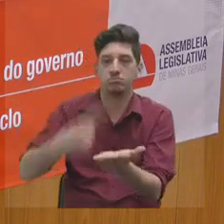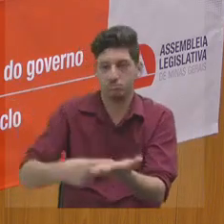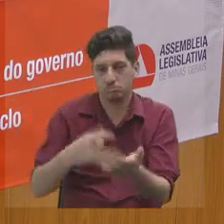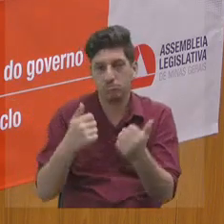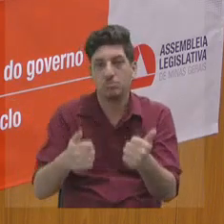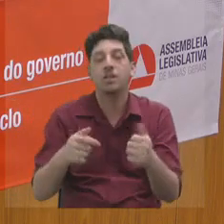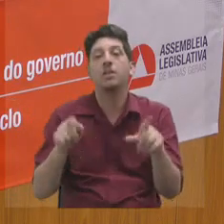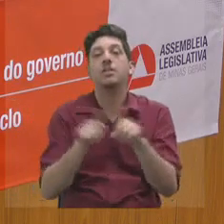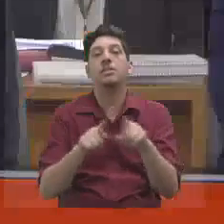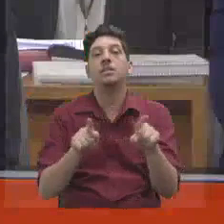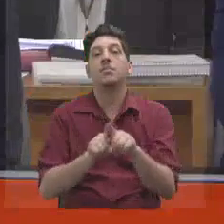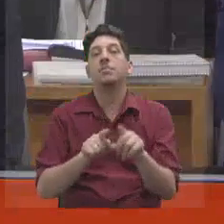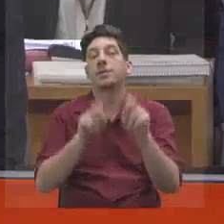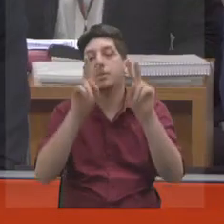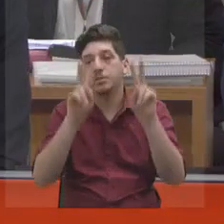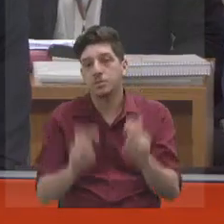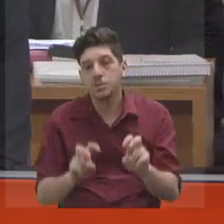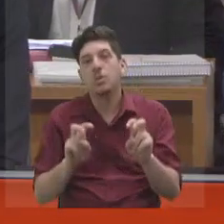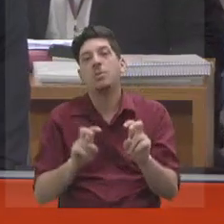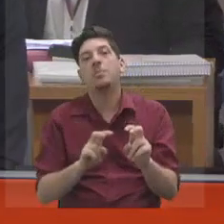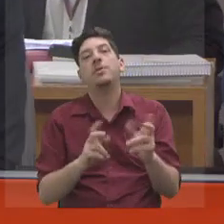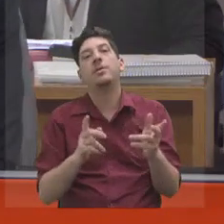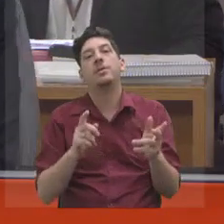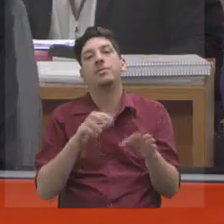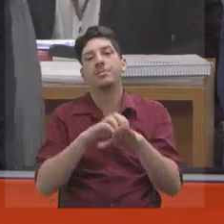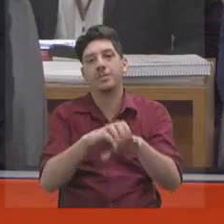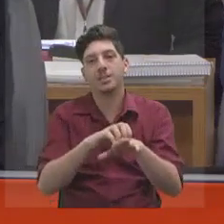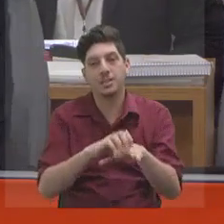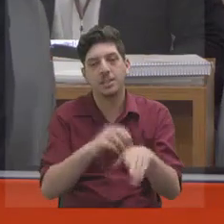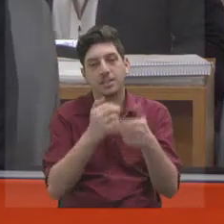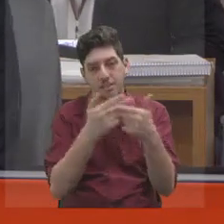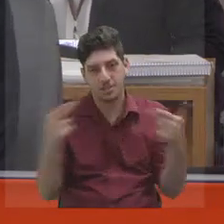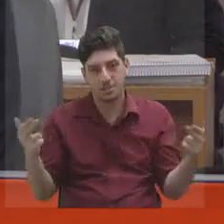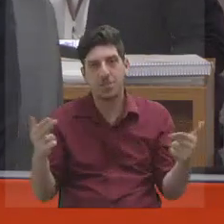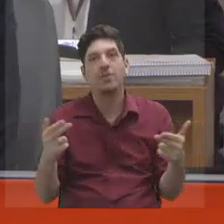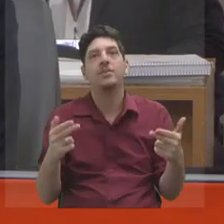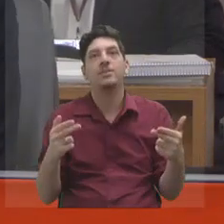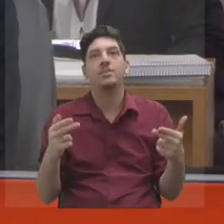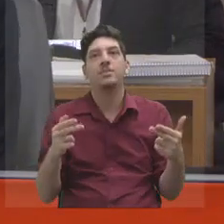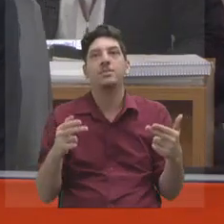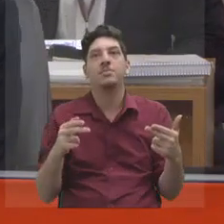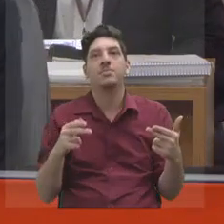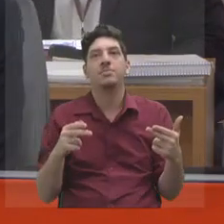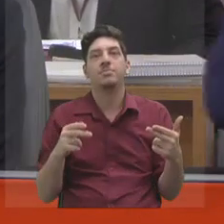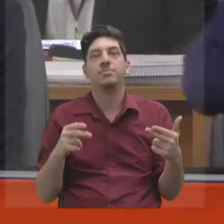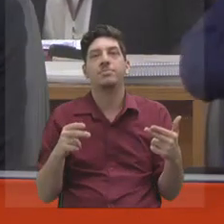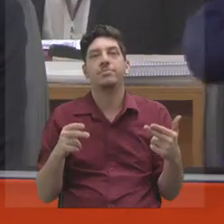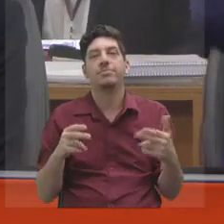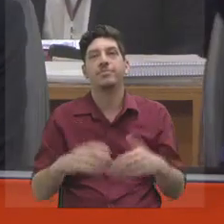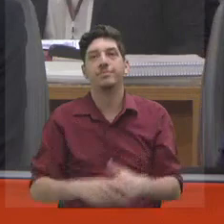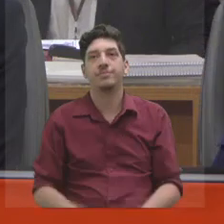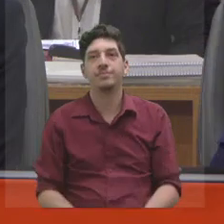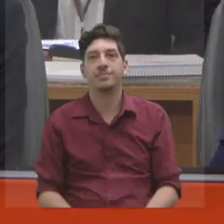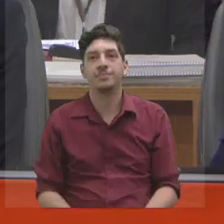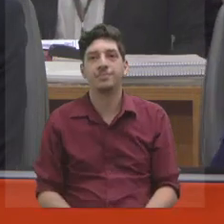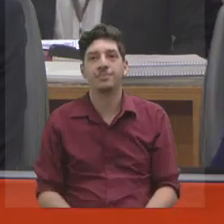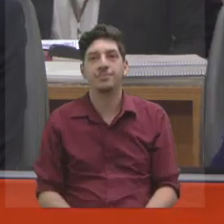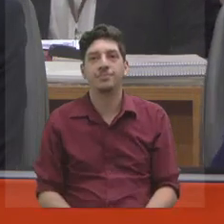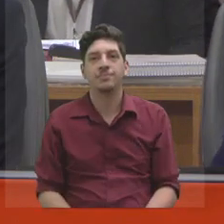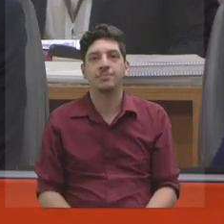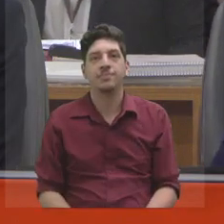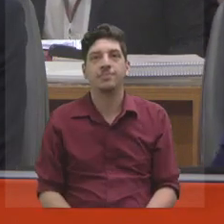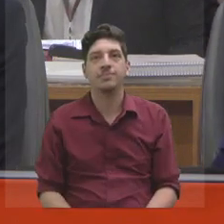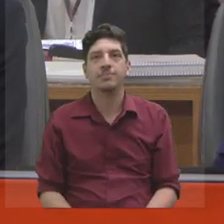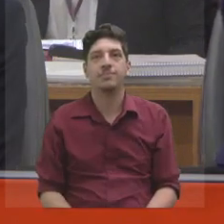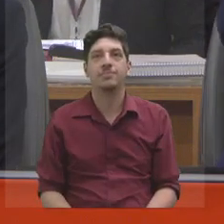em relação a temática do transporte coletivo né esse é um é uma grande missão